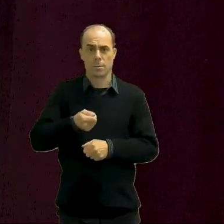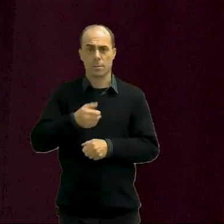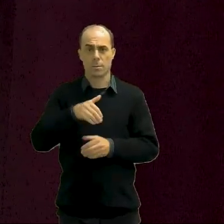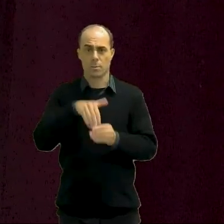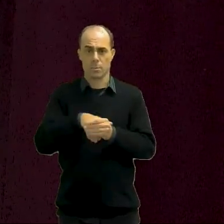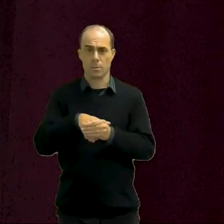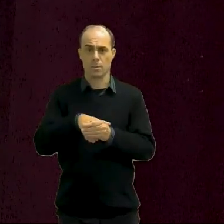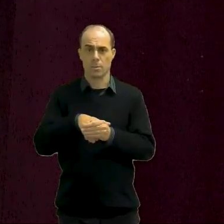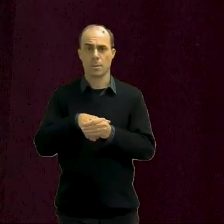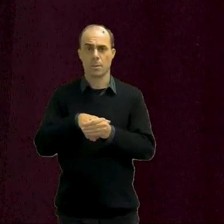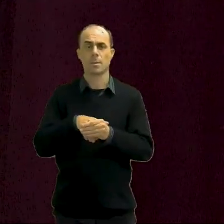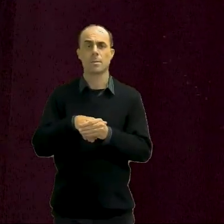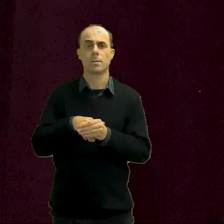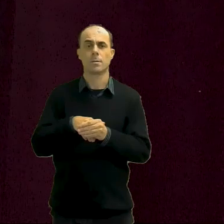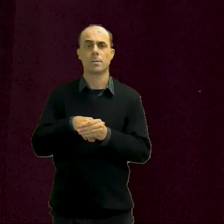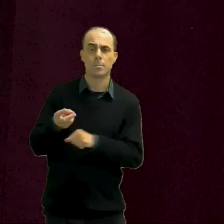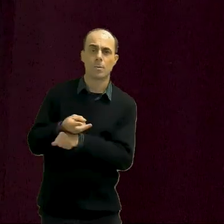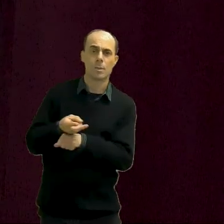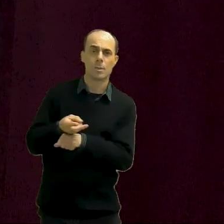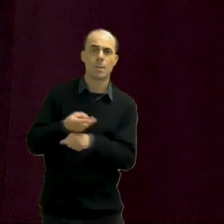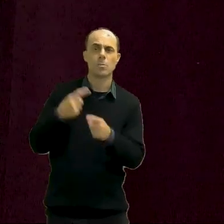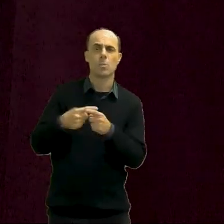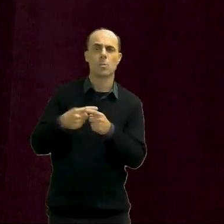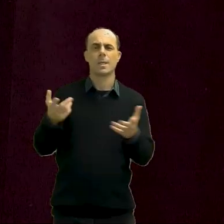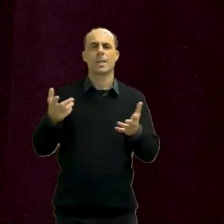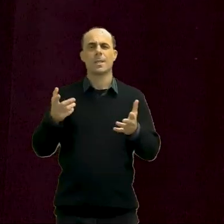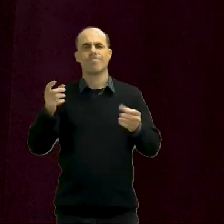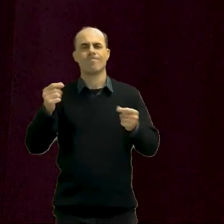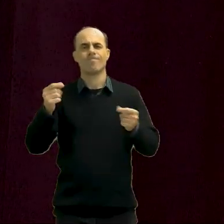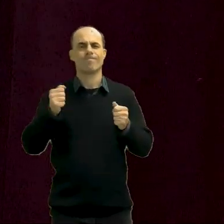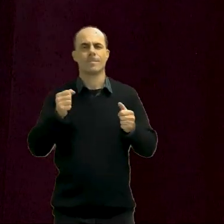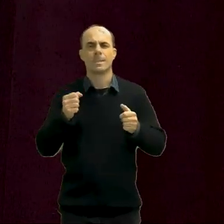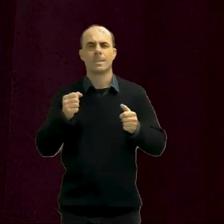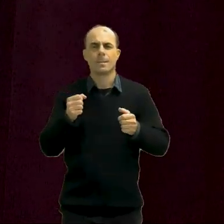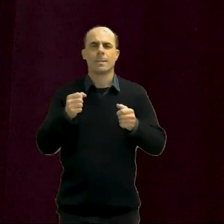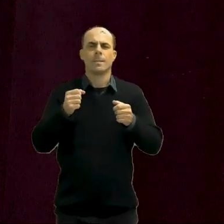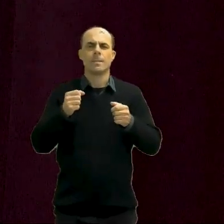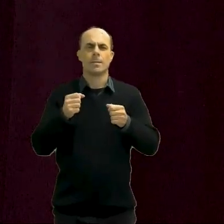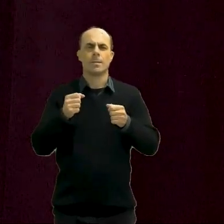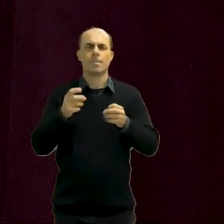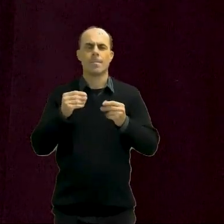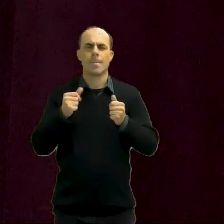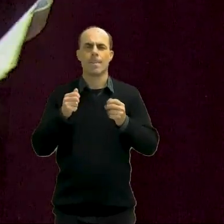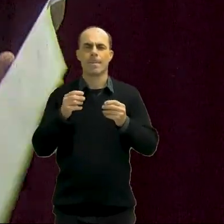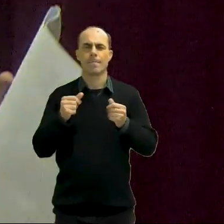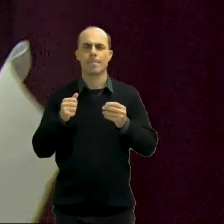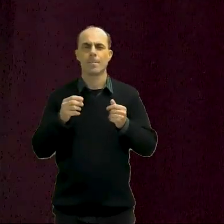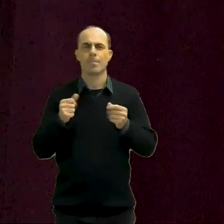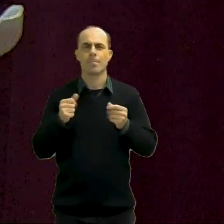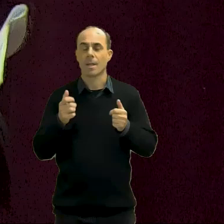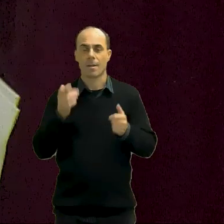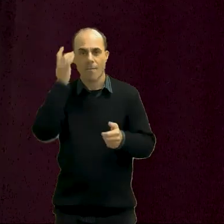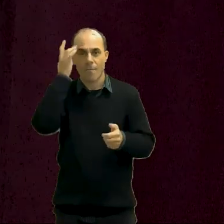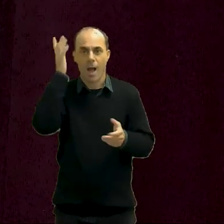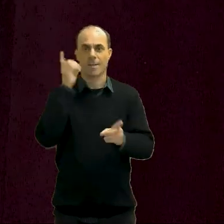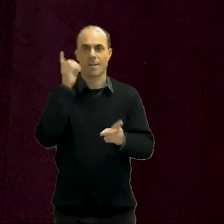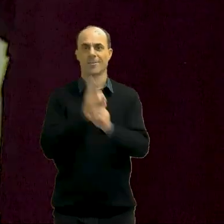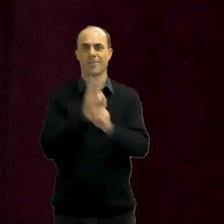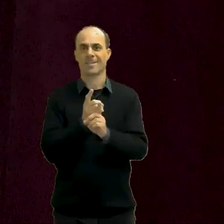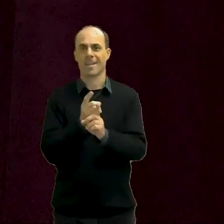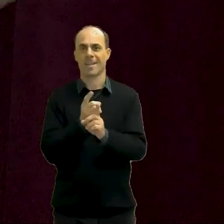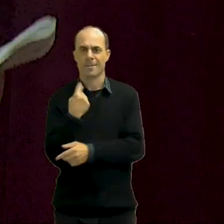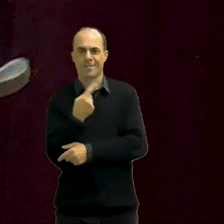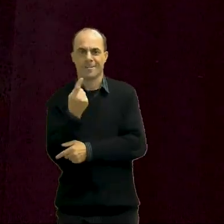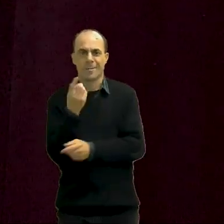elas não não essas pessoas elas não estão fáceis assim nós não conseguimos